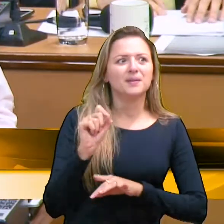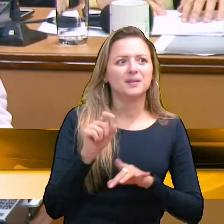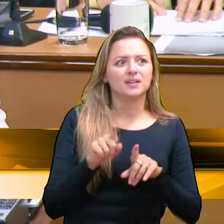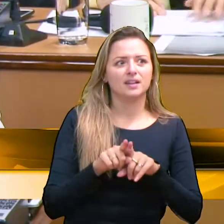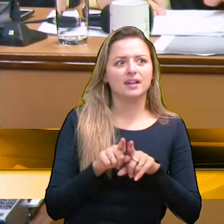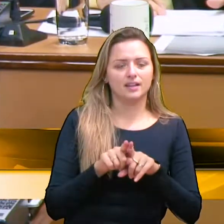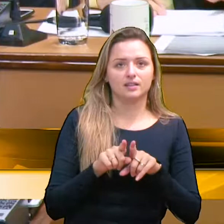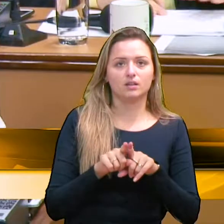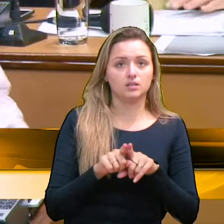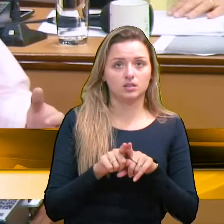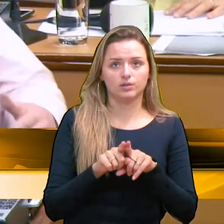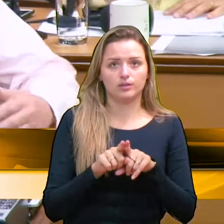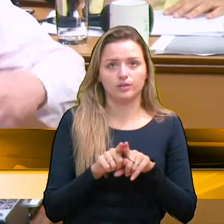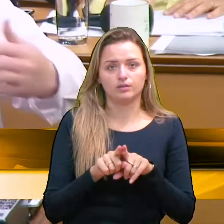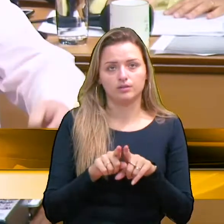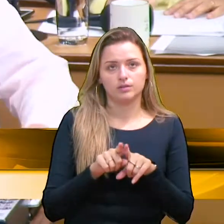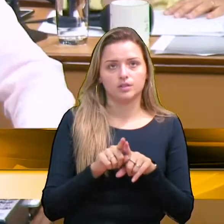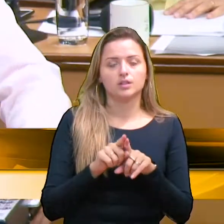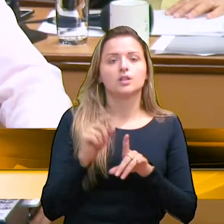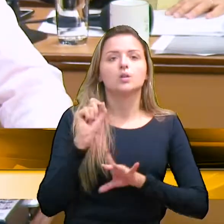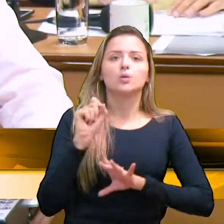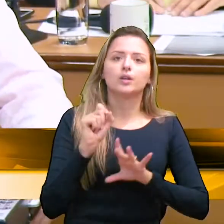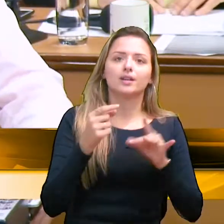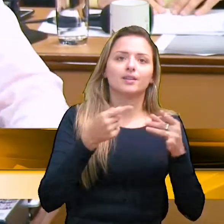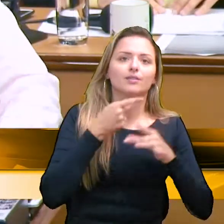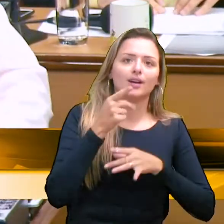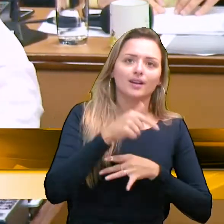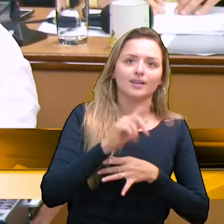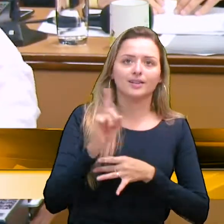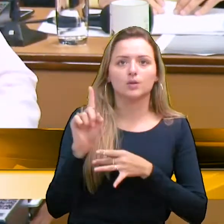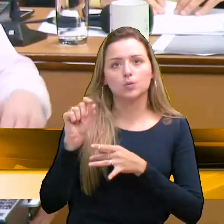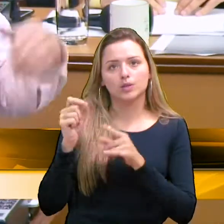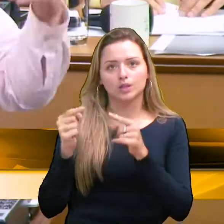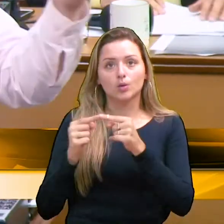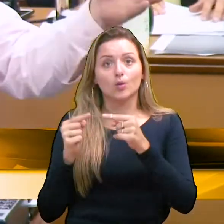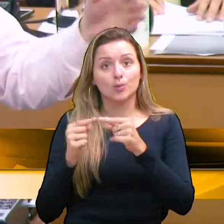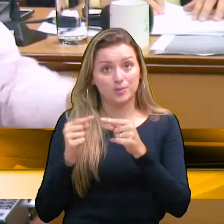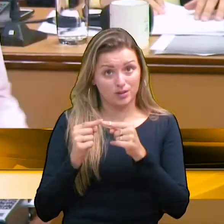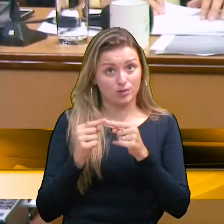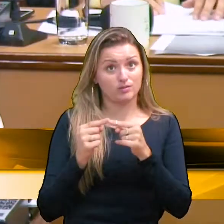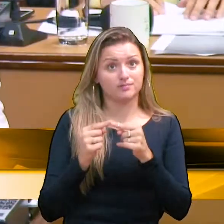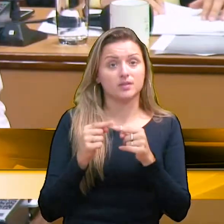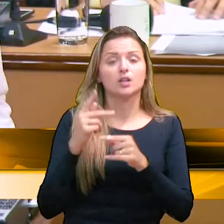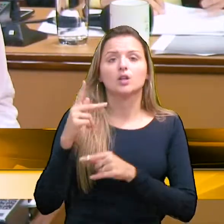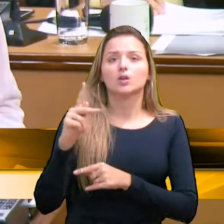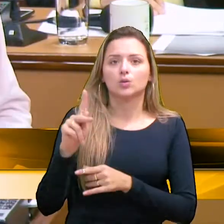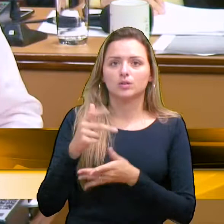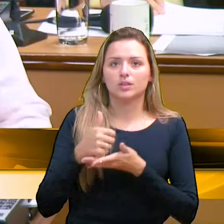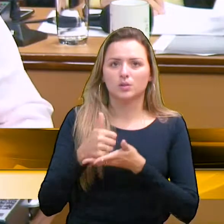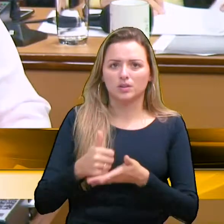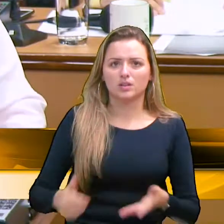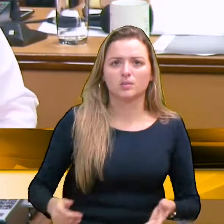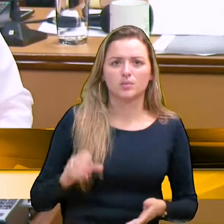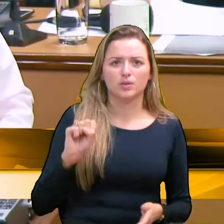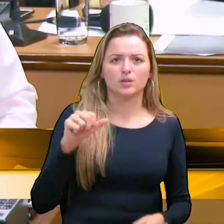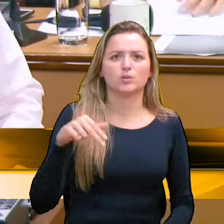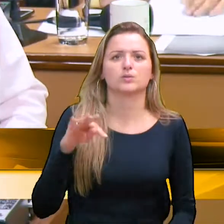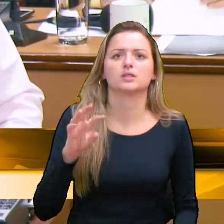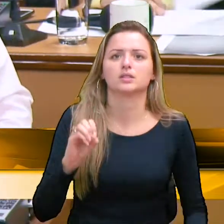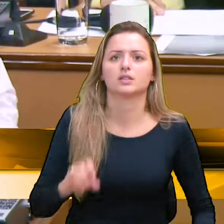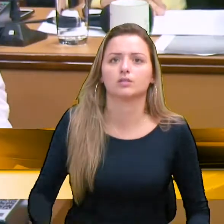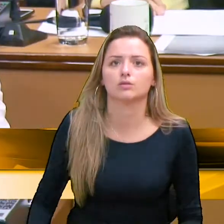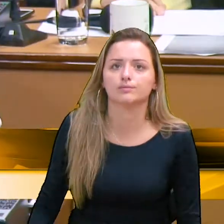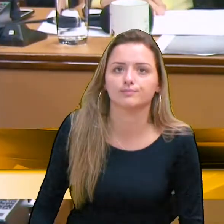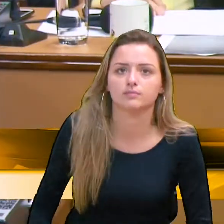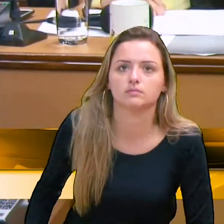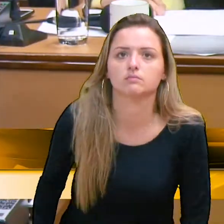que se fala não condiz com aquilo que foi combinado. Inclusive, seu assessor estava lá, o Santo, e